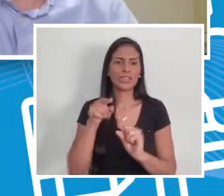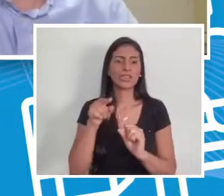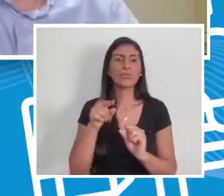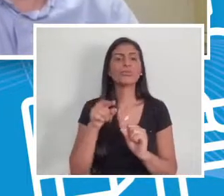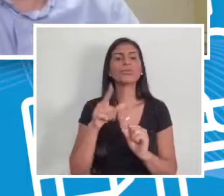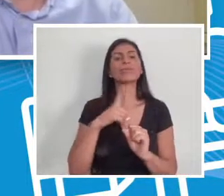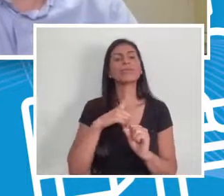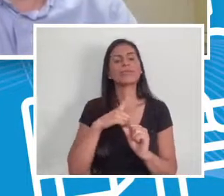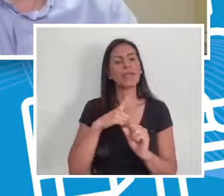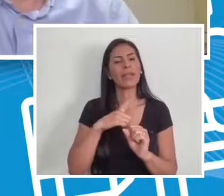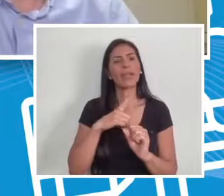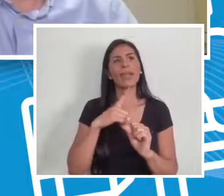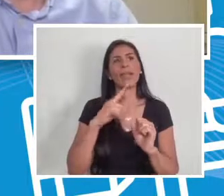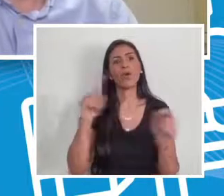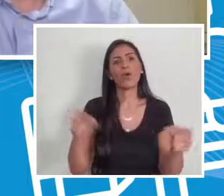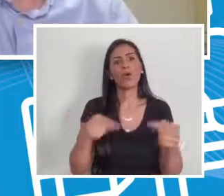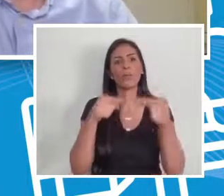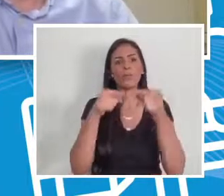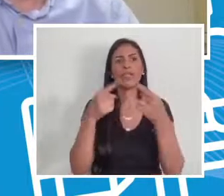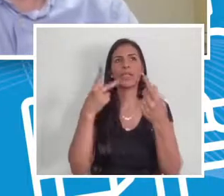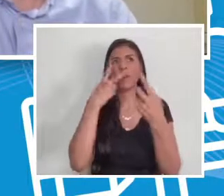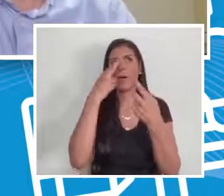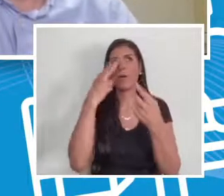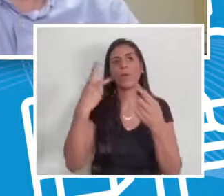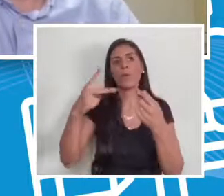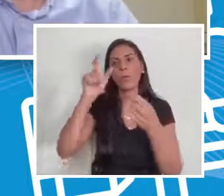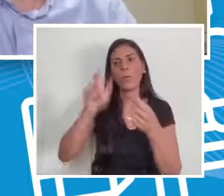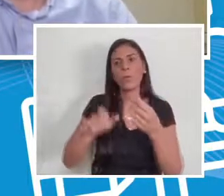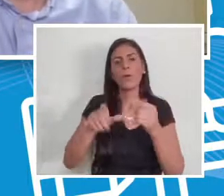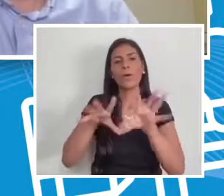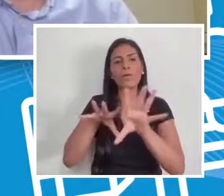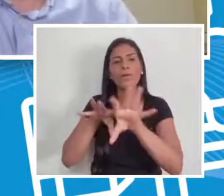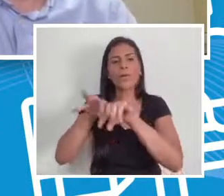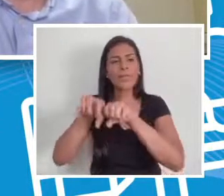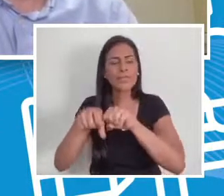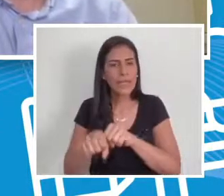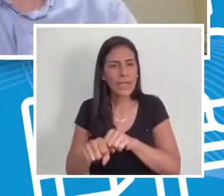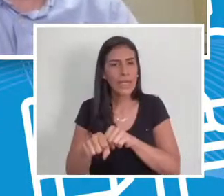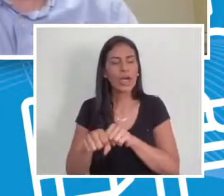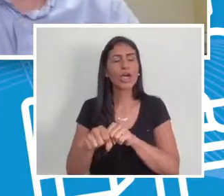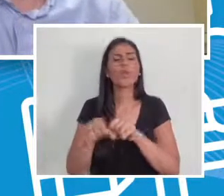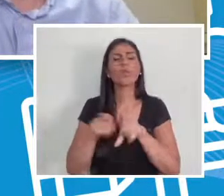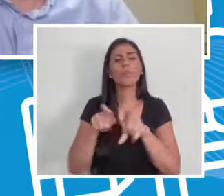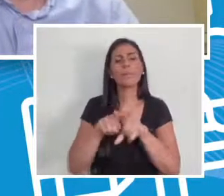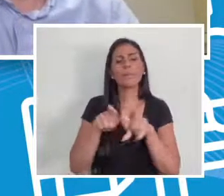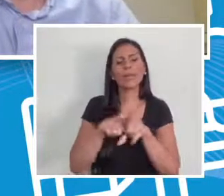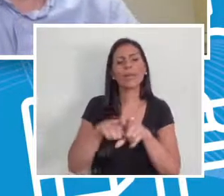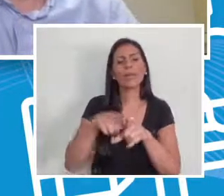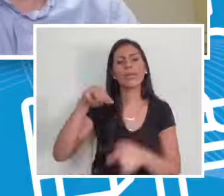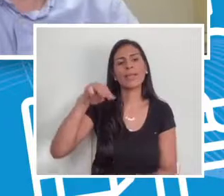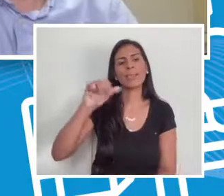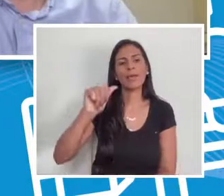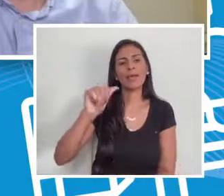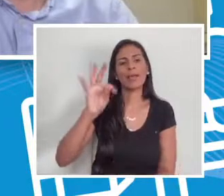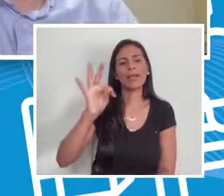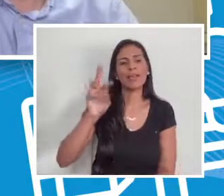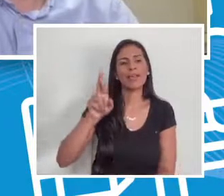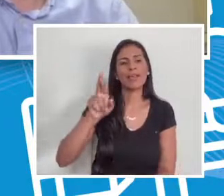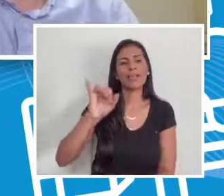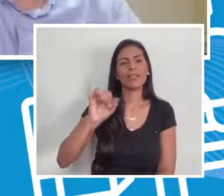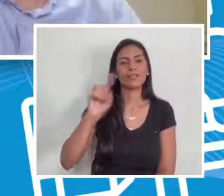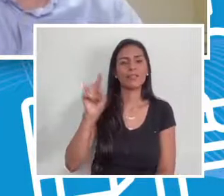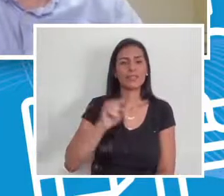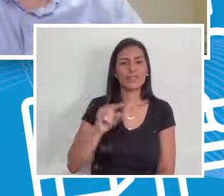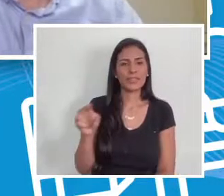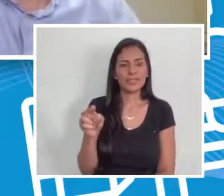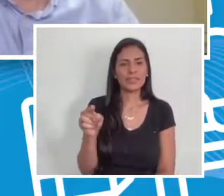certa matriz aí que entenda o objeto de conhecimento